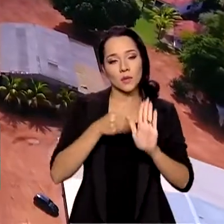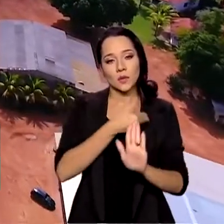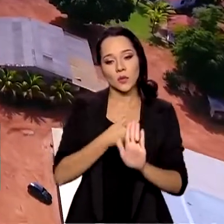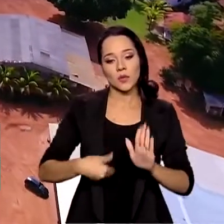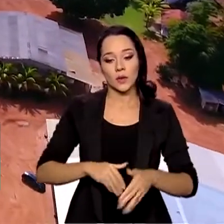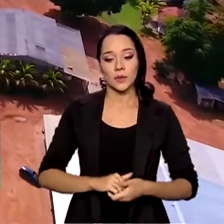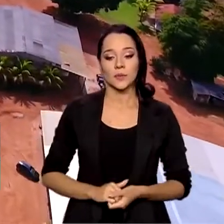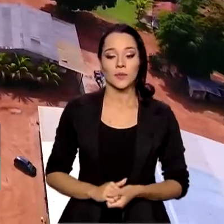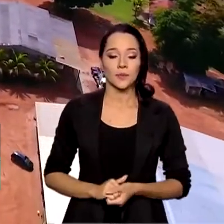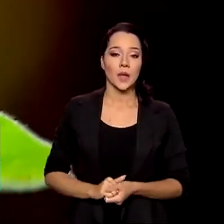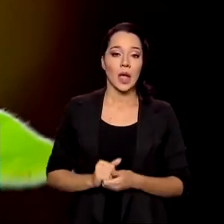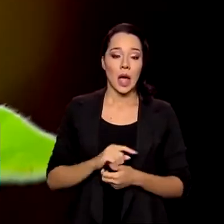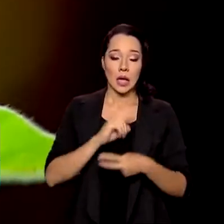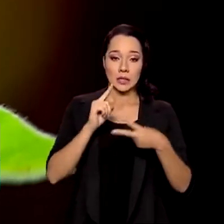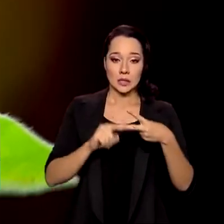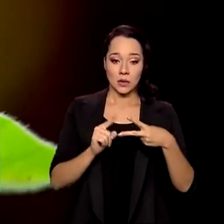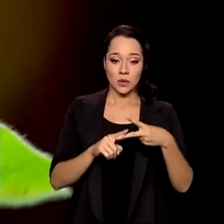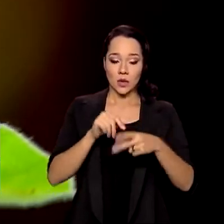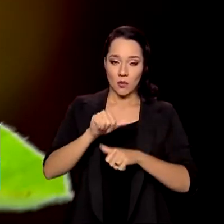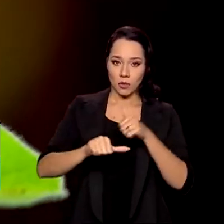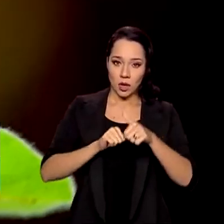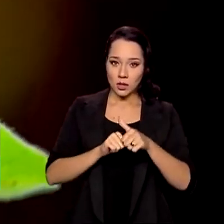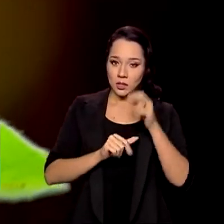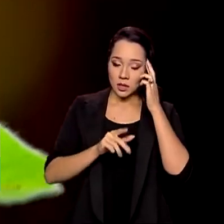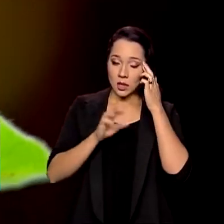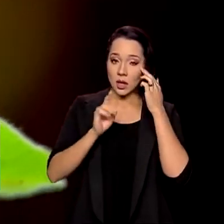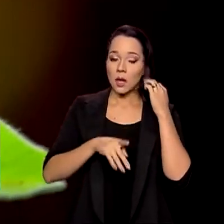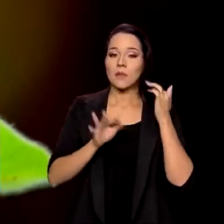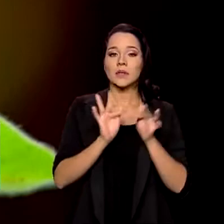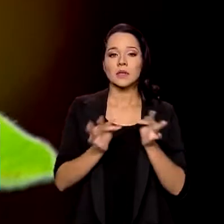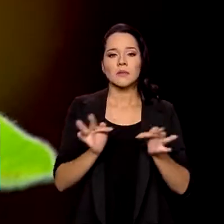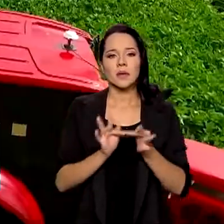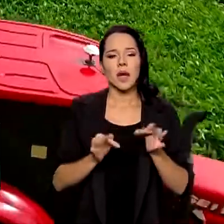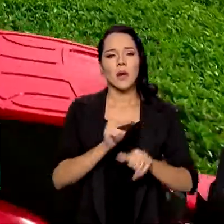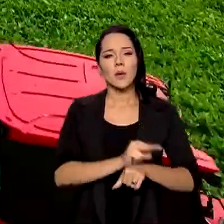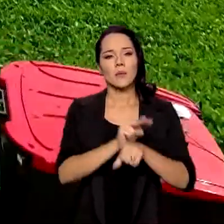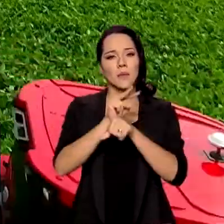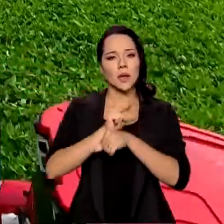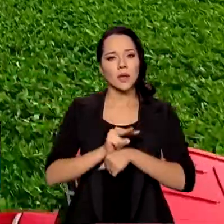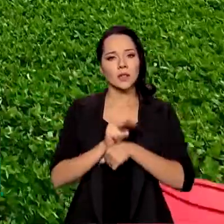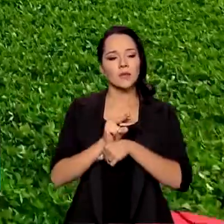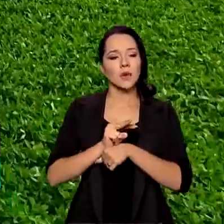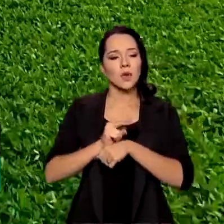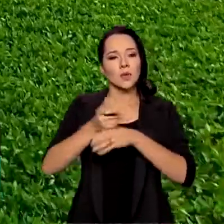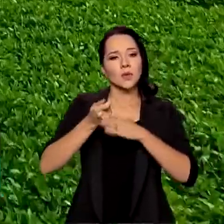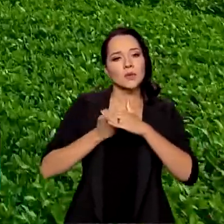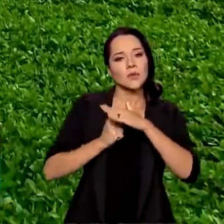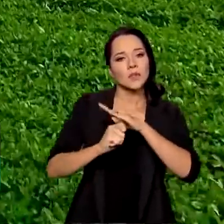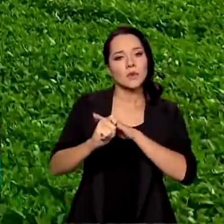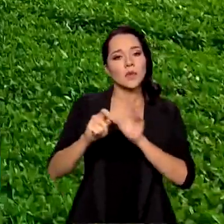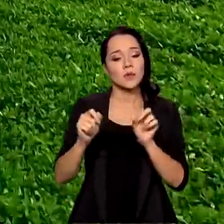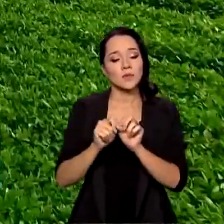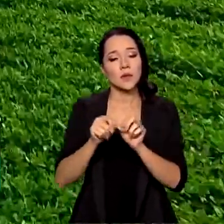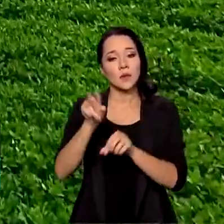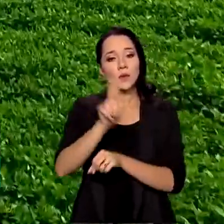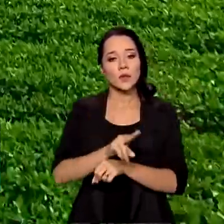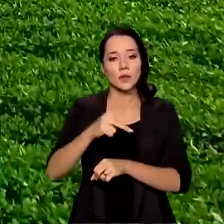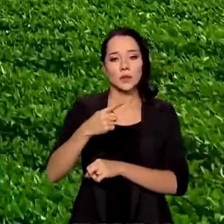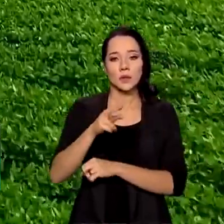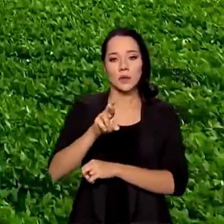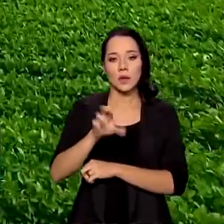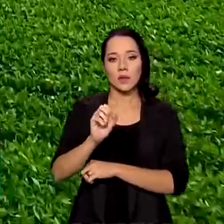governo. A segunda alteração foi para simplificar o financiamento dos investimentos feitos por meio do